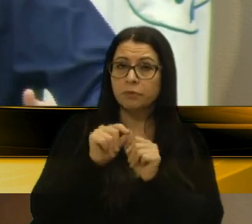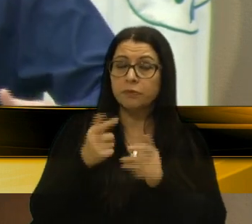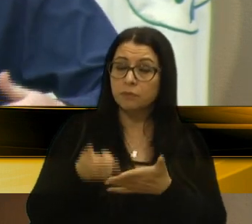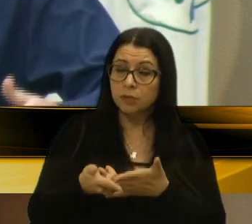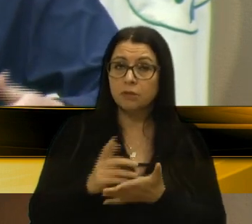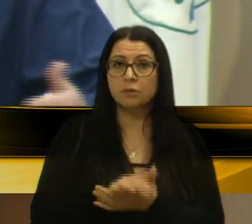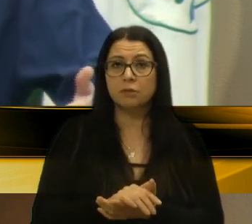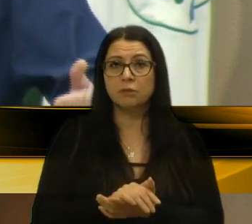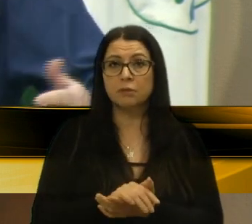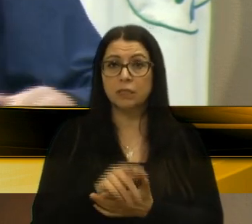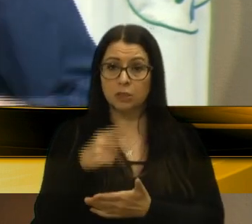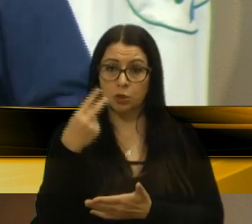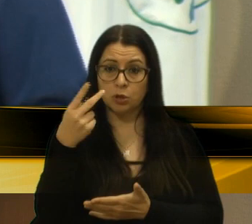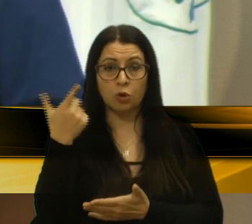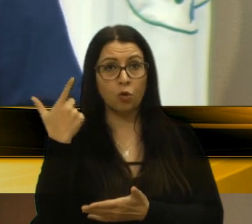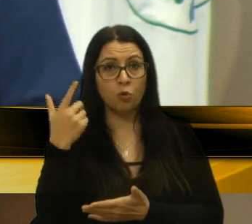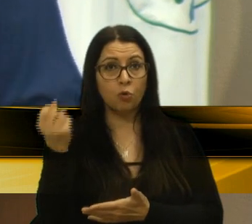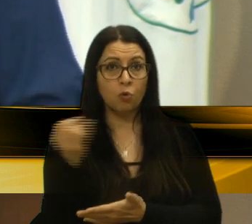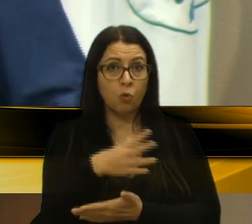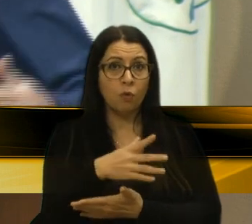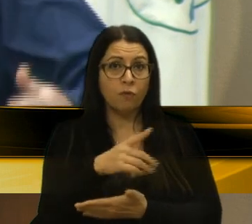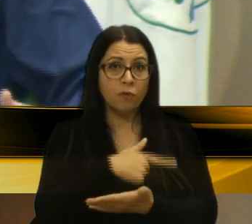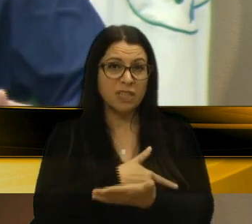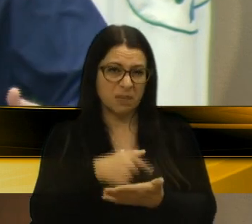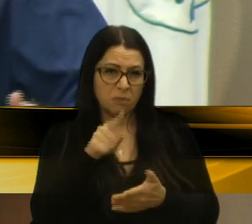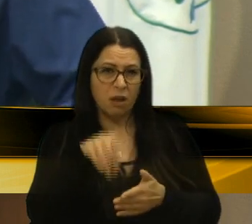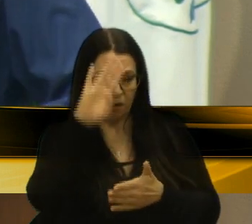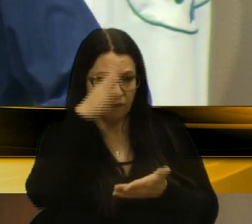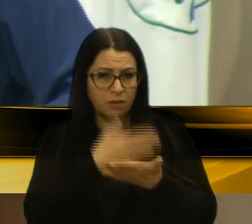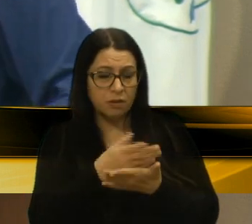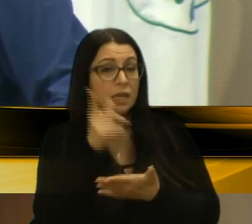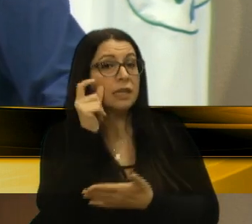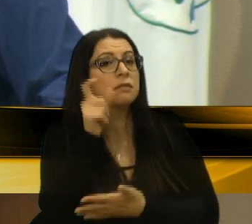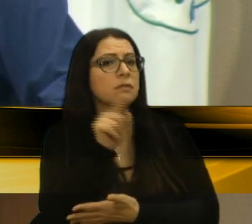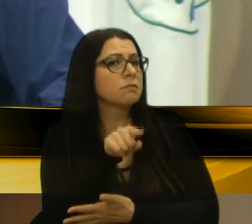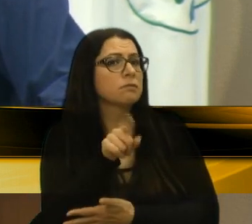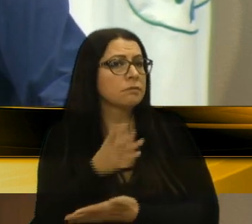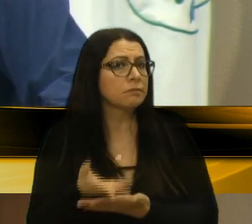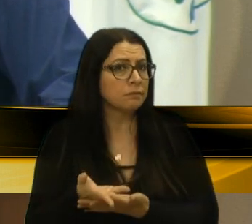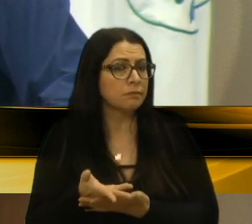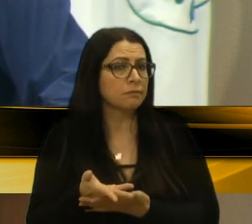esse novo exame de fato é confiável? A quem interessa isso?